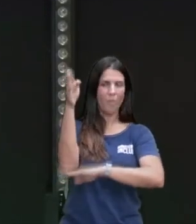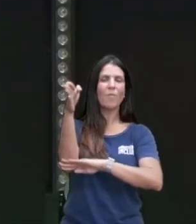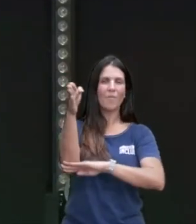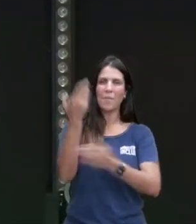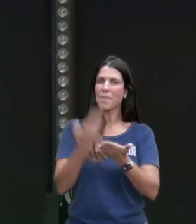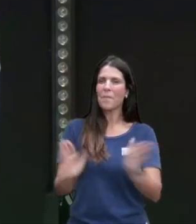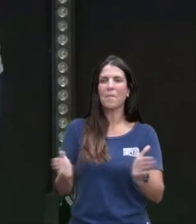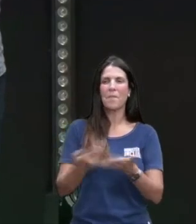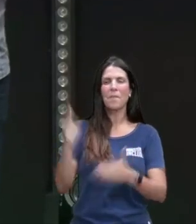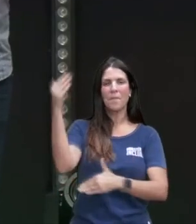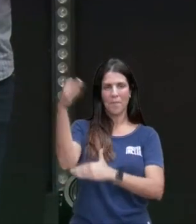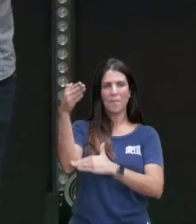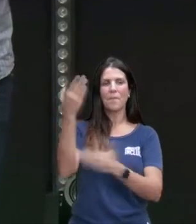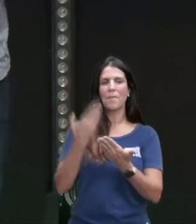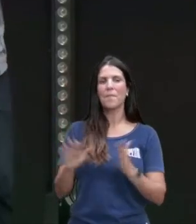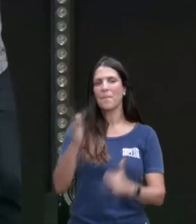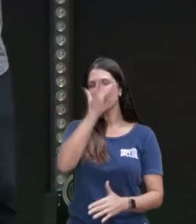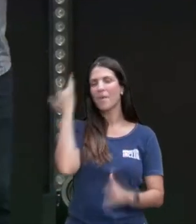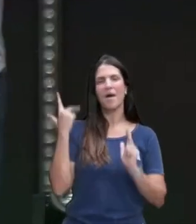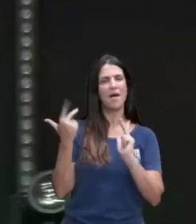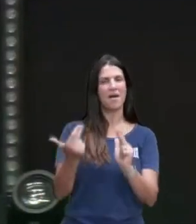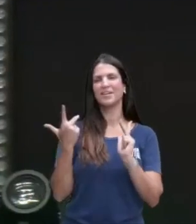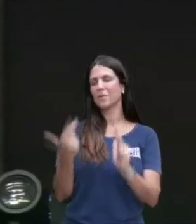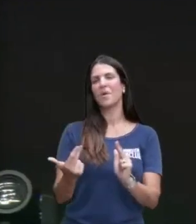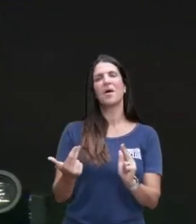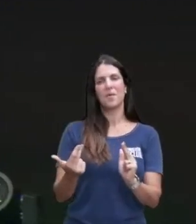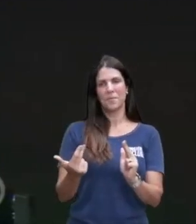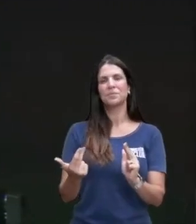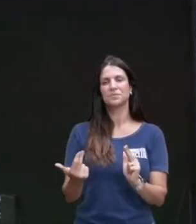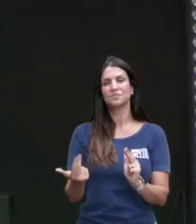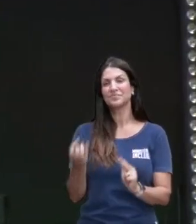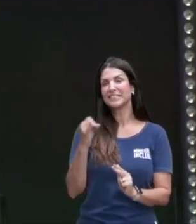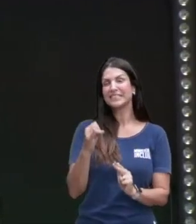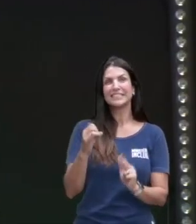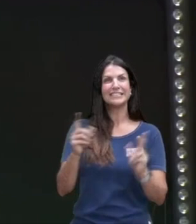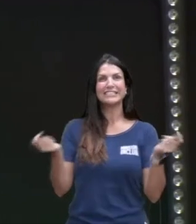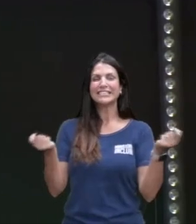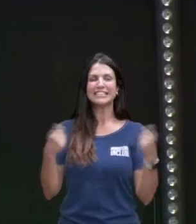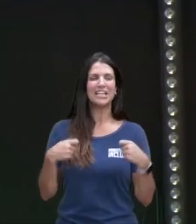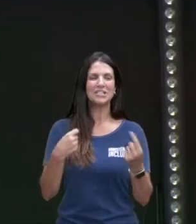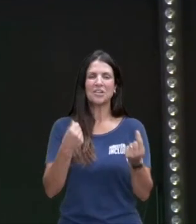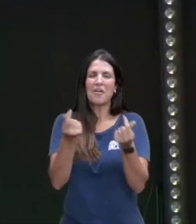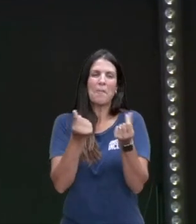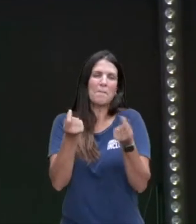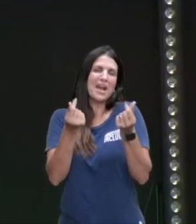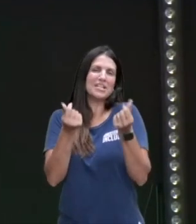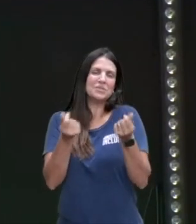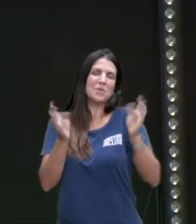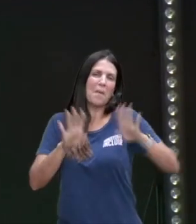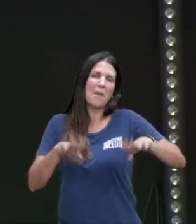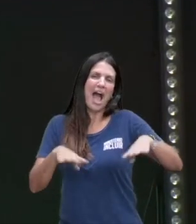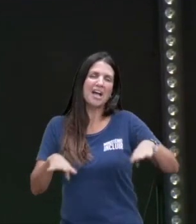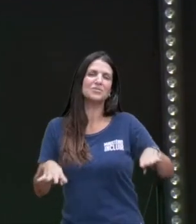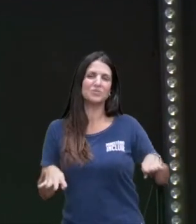tem muita gente fazendo igual e se precificando lá embaixo sem reconhecer o